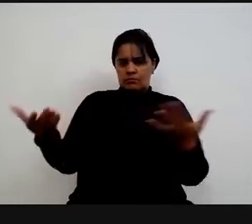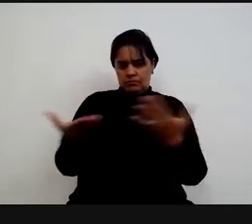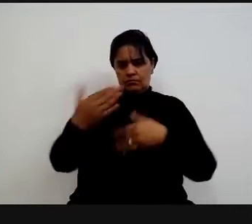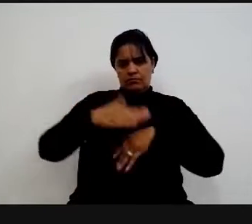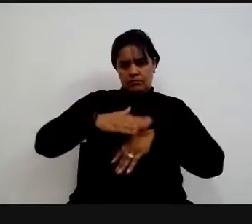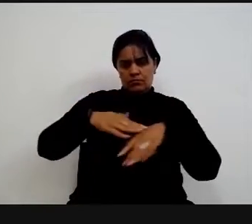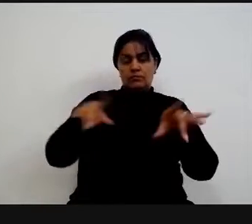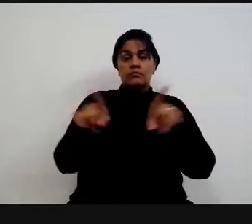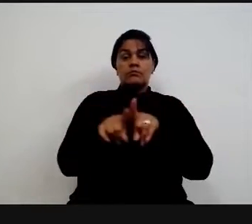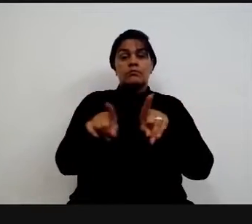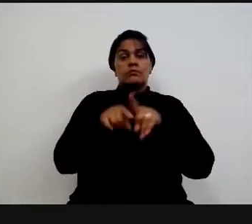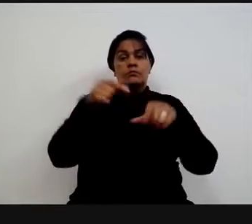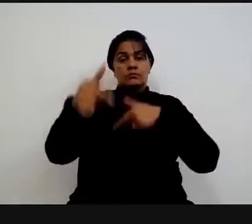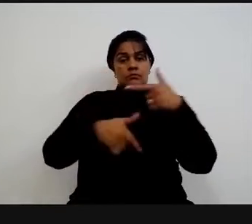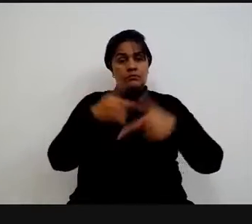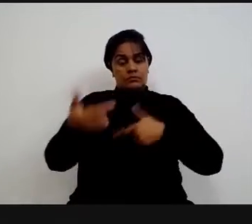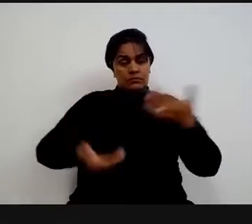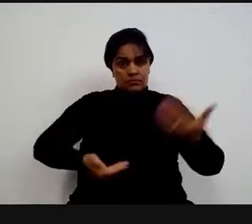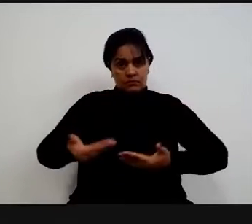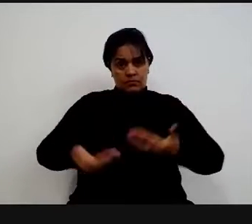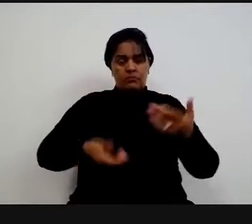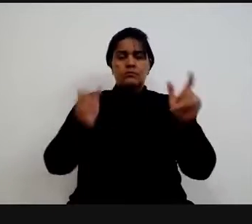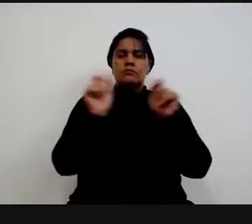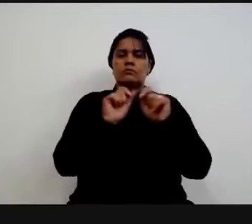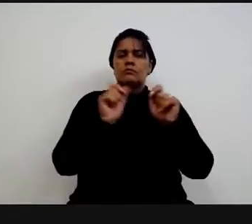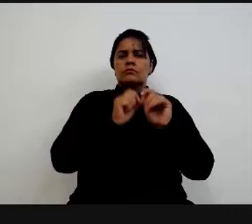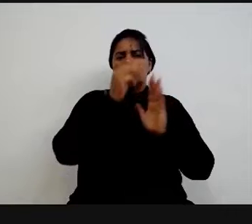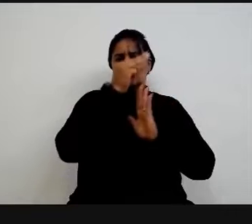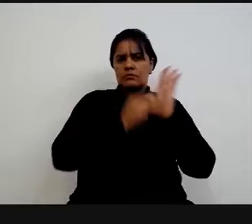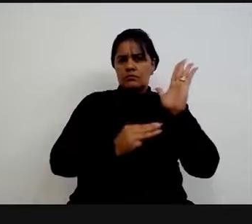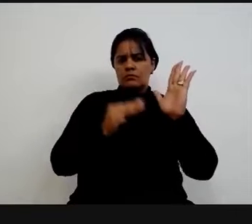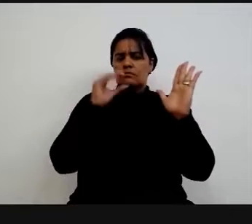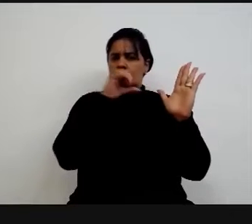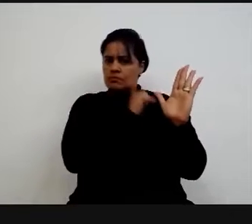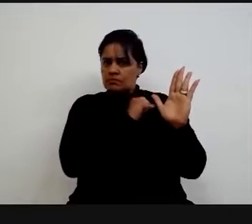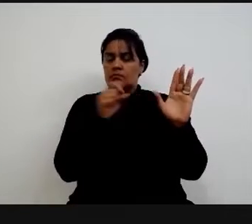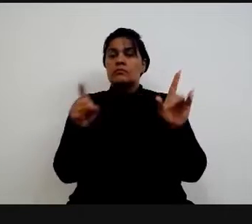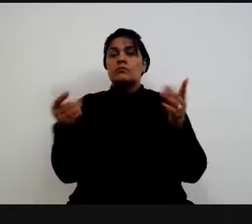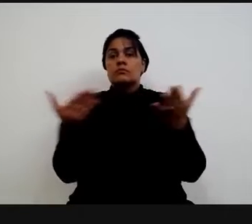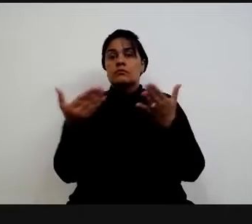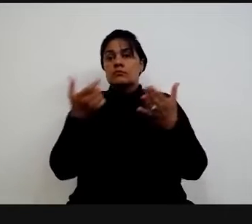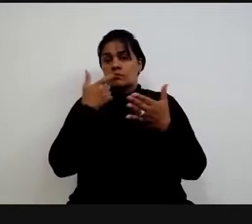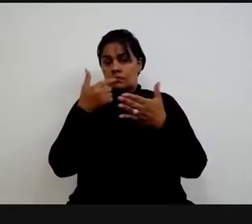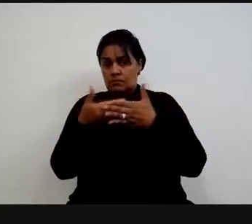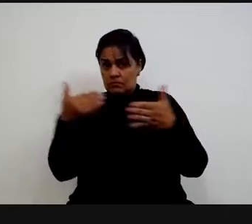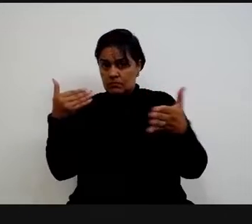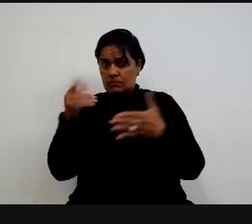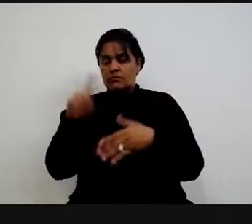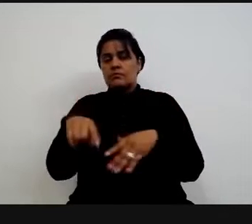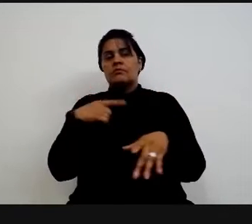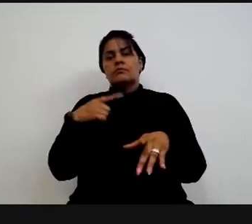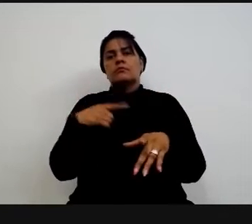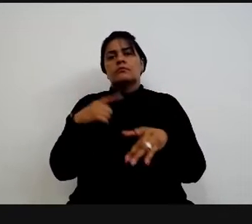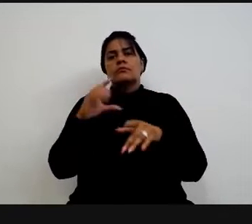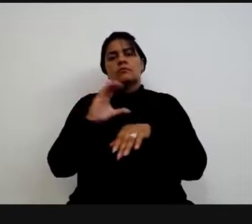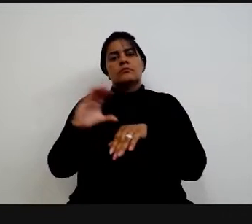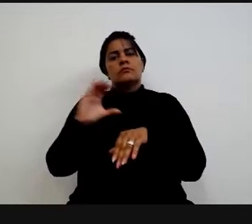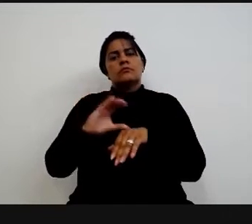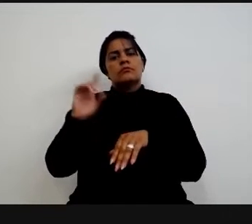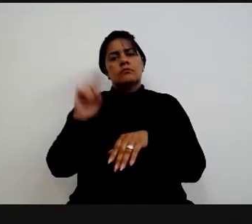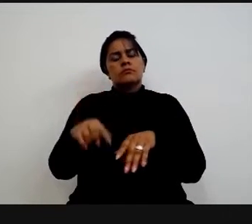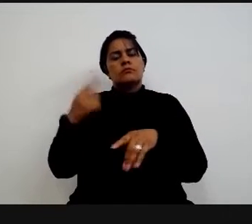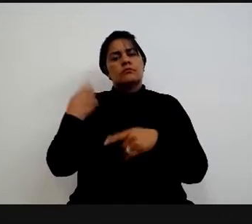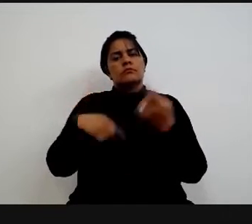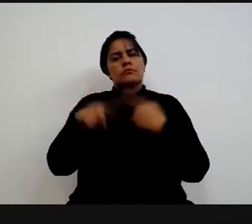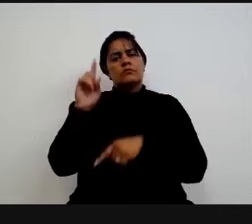também servidores, né? Então, a gente fez cursos de metodologias ágeis e, recentemente, a gente está fazendo um curso de